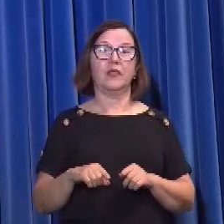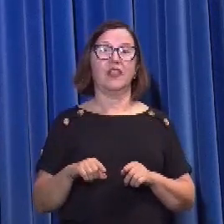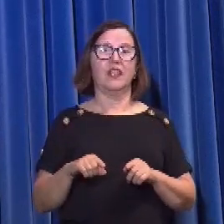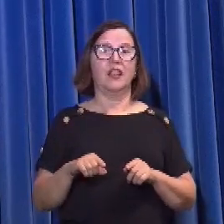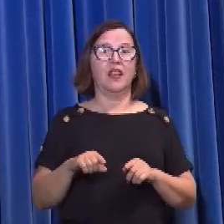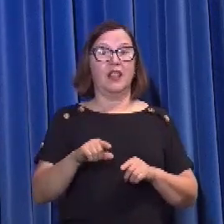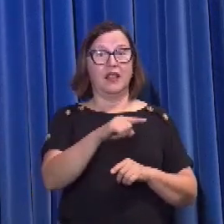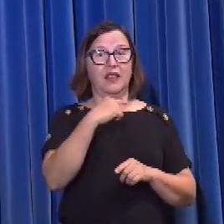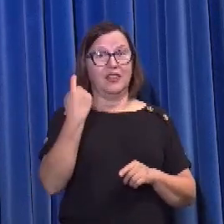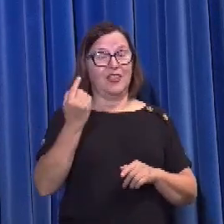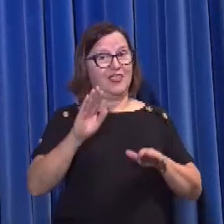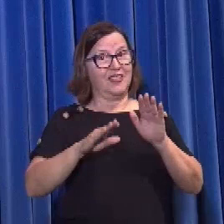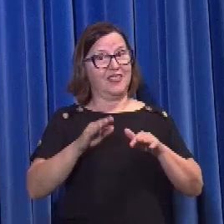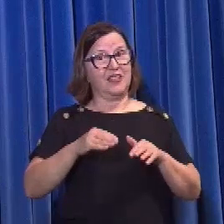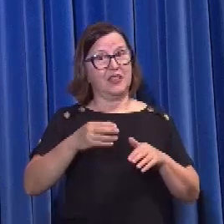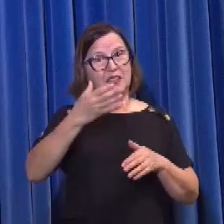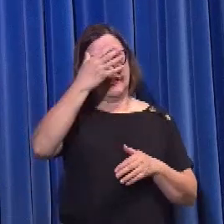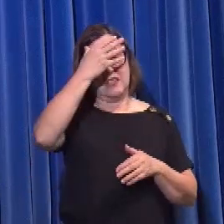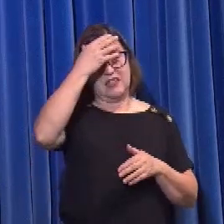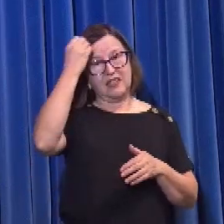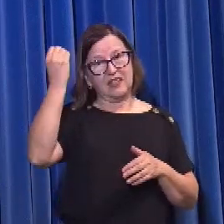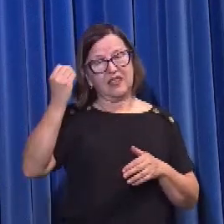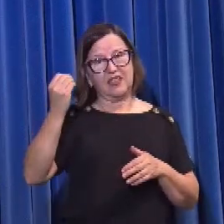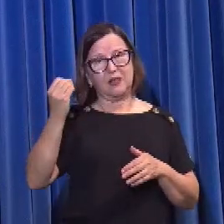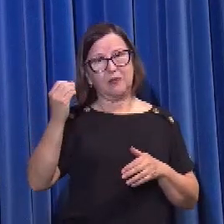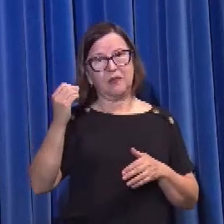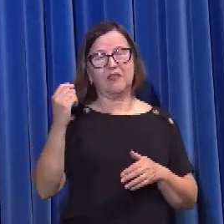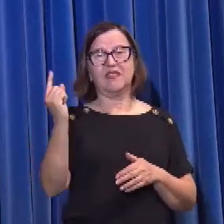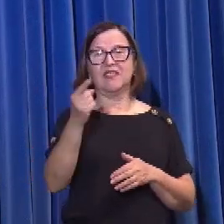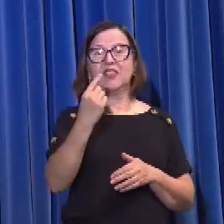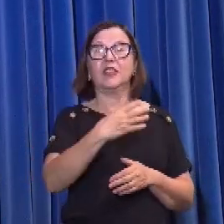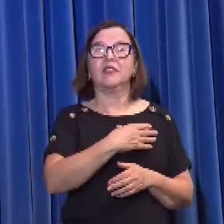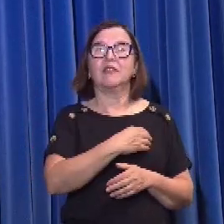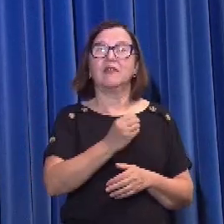filhos, não somos bastardos.